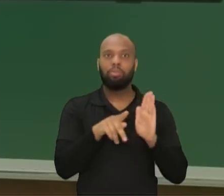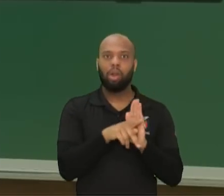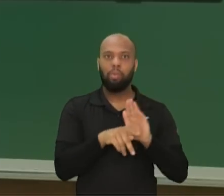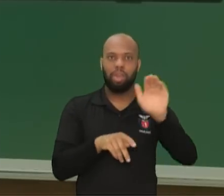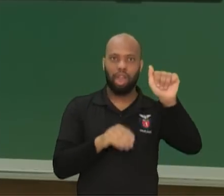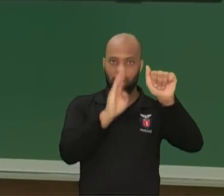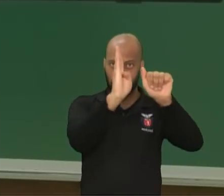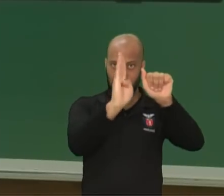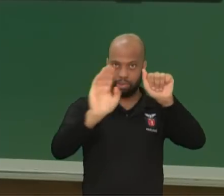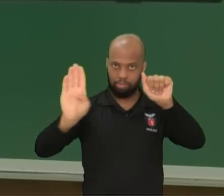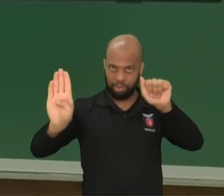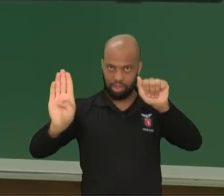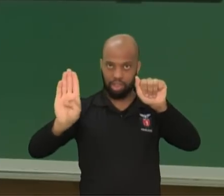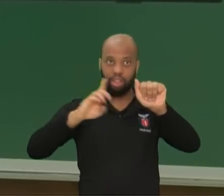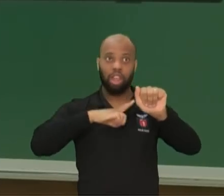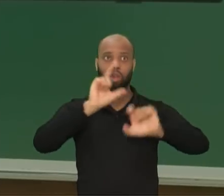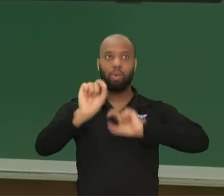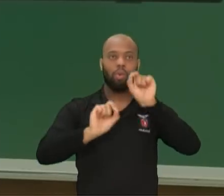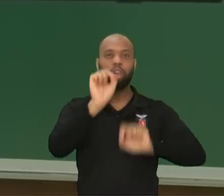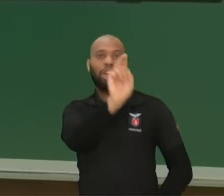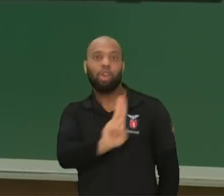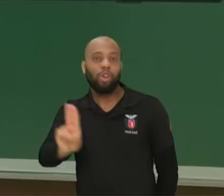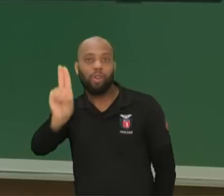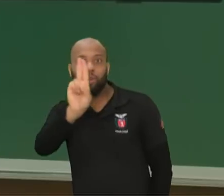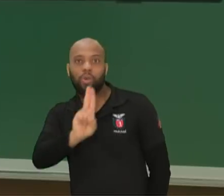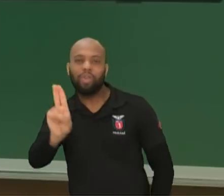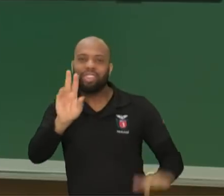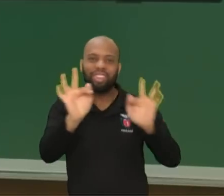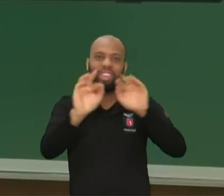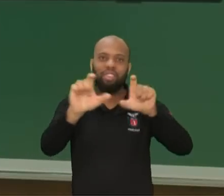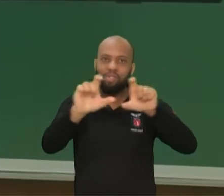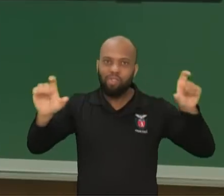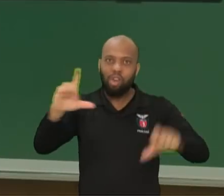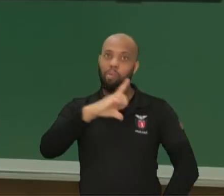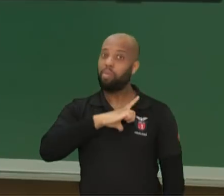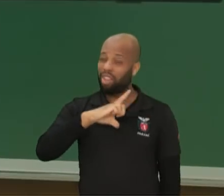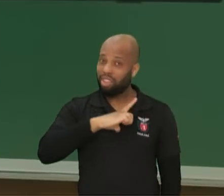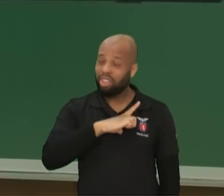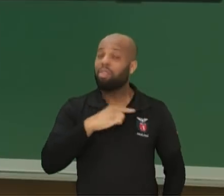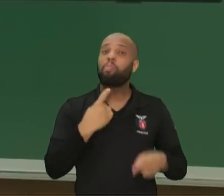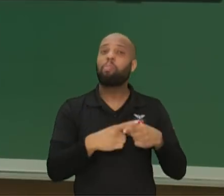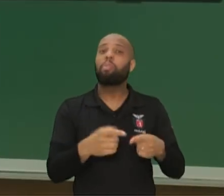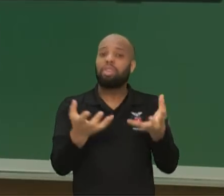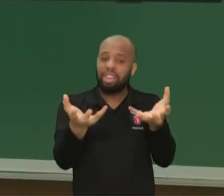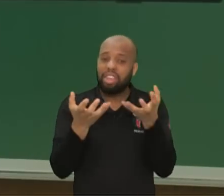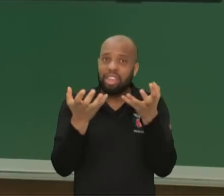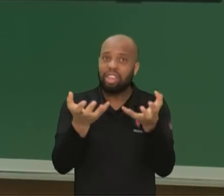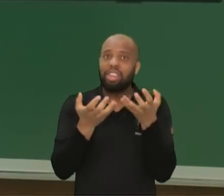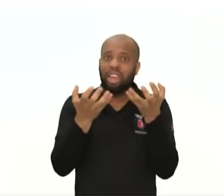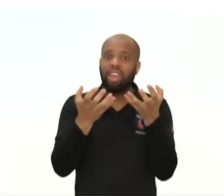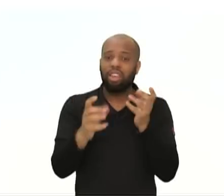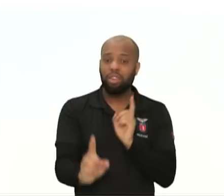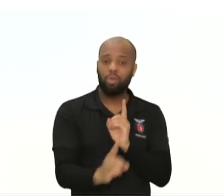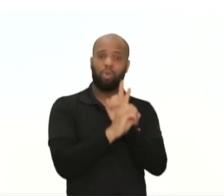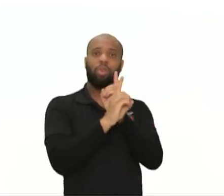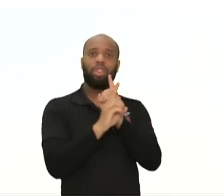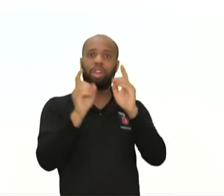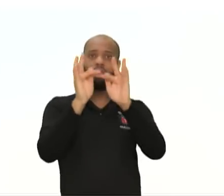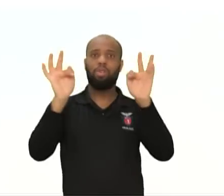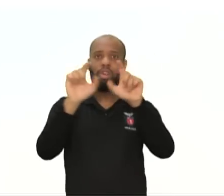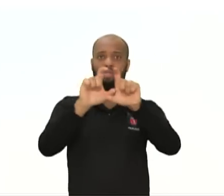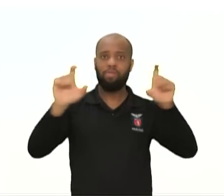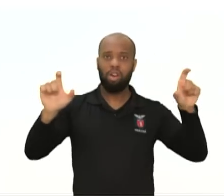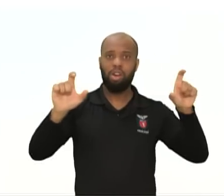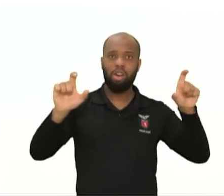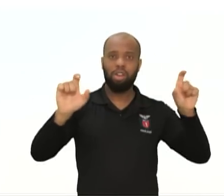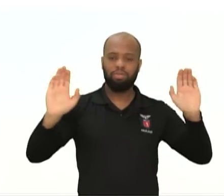podemos utilizar essas fórmulas que nós temos, certo? Para encontrar uma fórmula equivalente, que fique